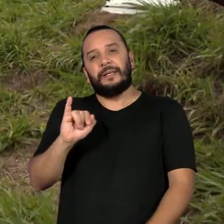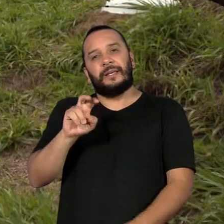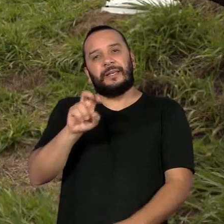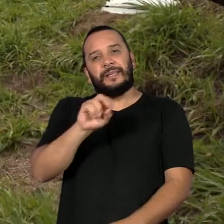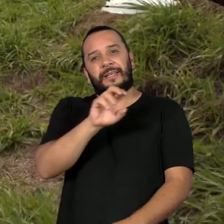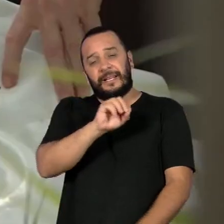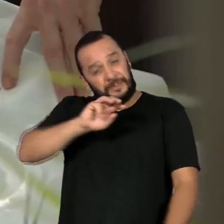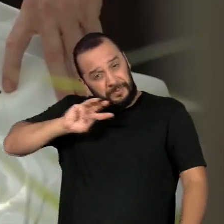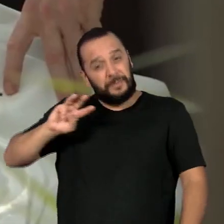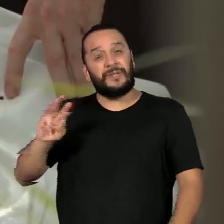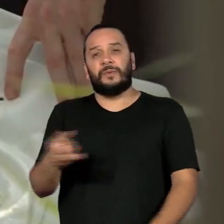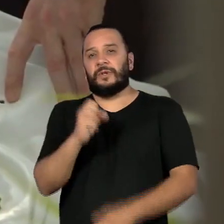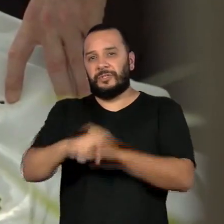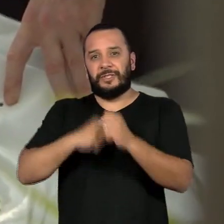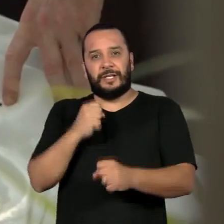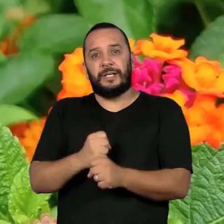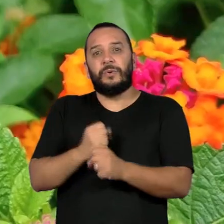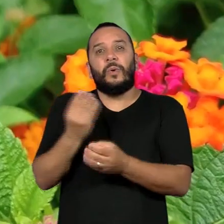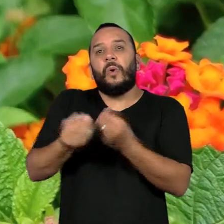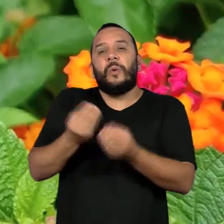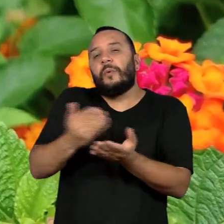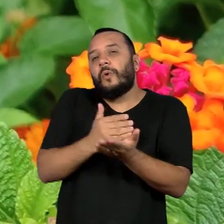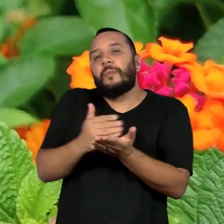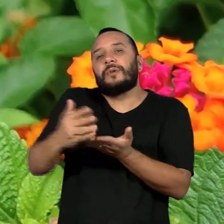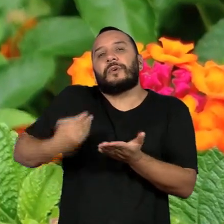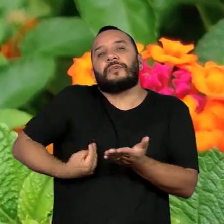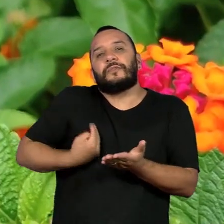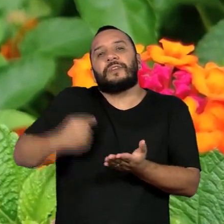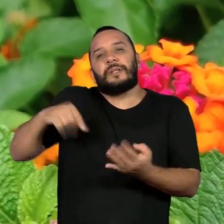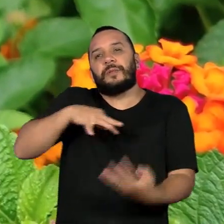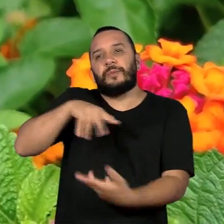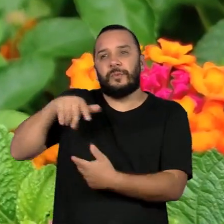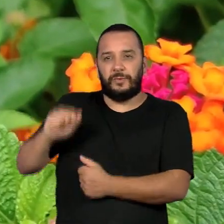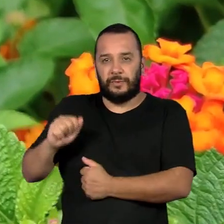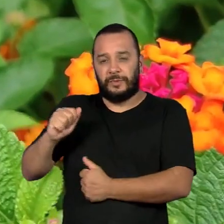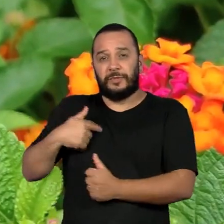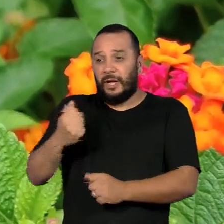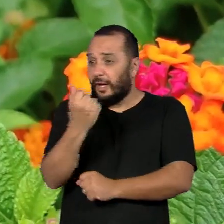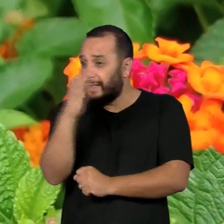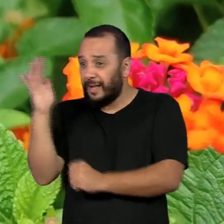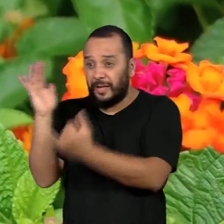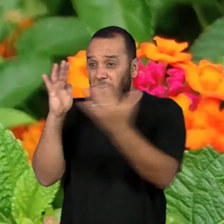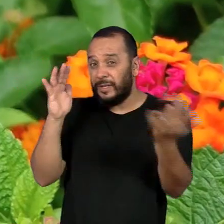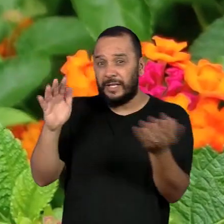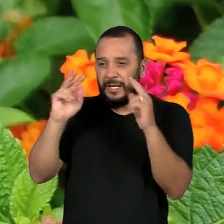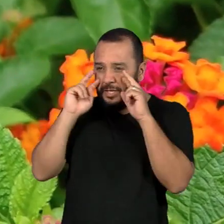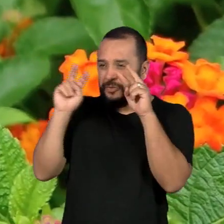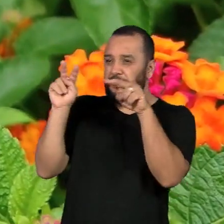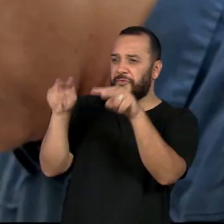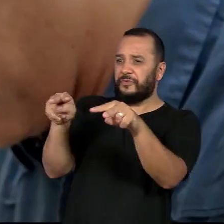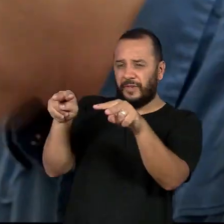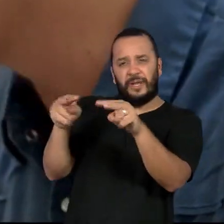o princípio da vida na Terra. Observar a natureza na busca por soluções para os problemas das